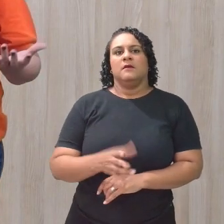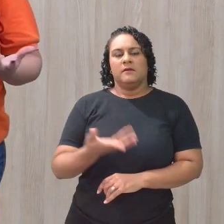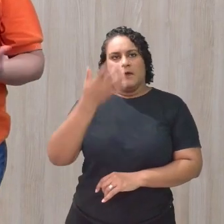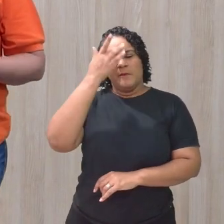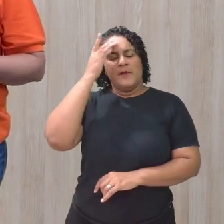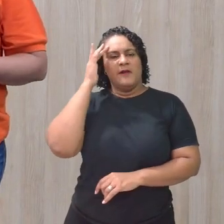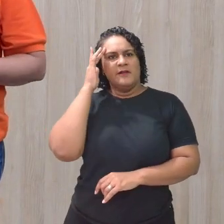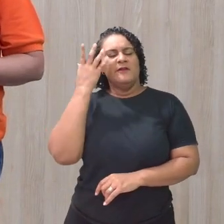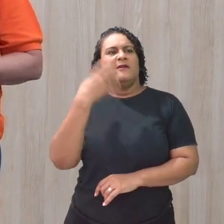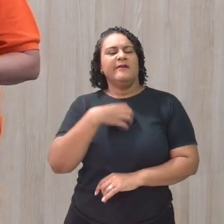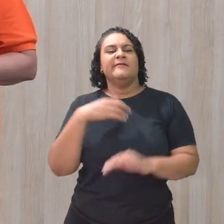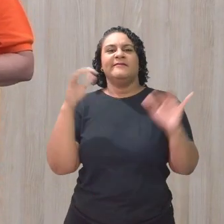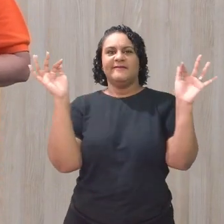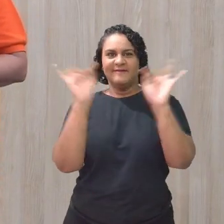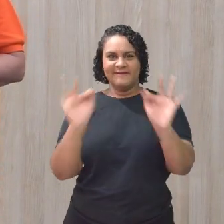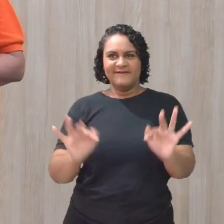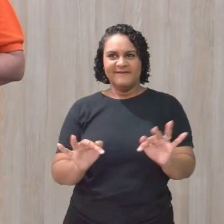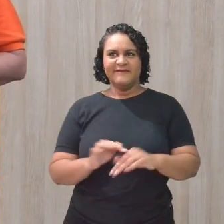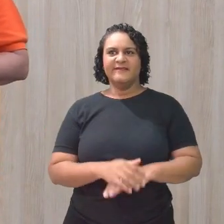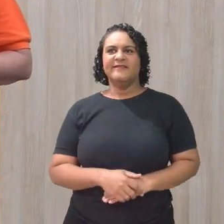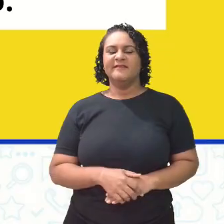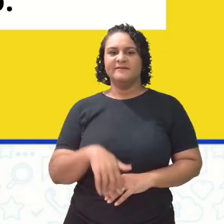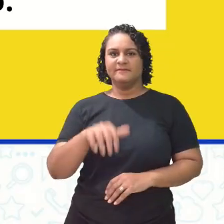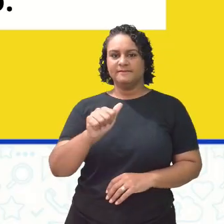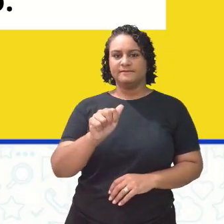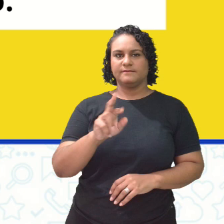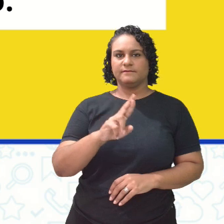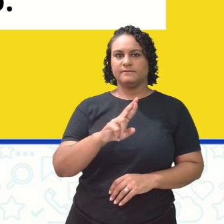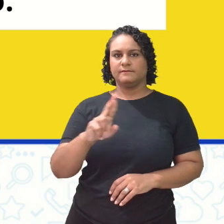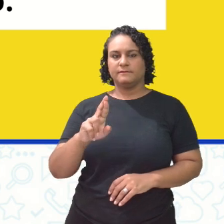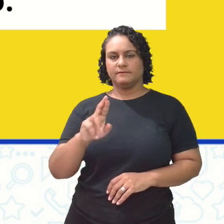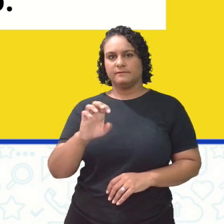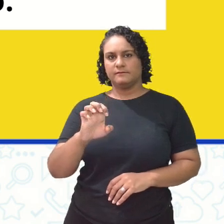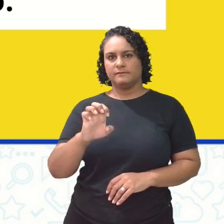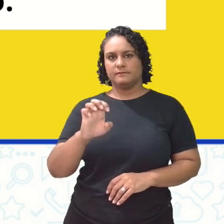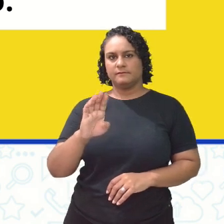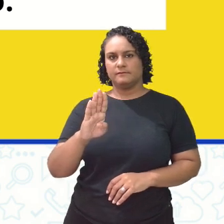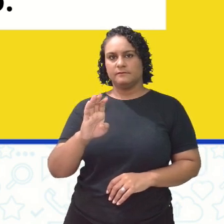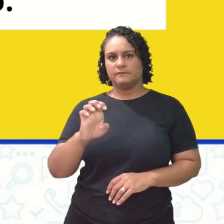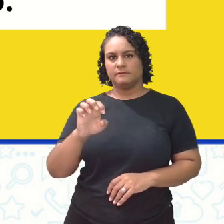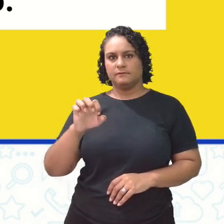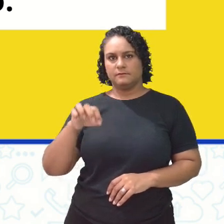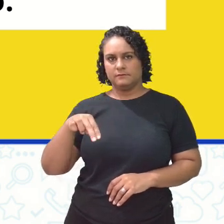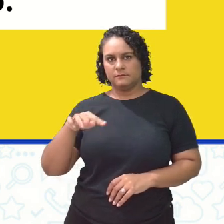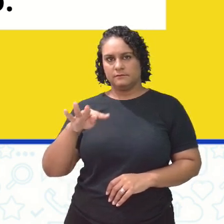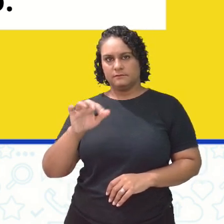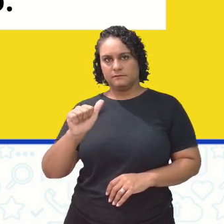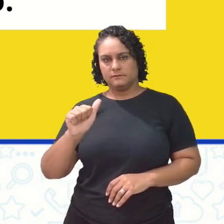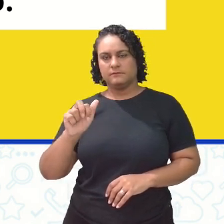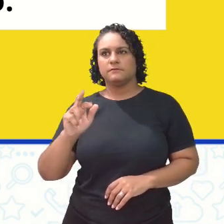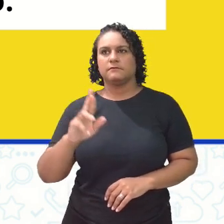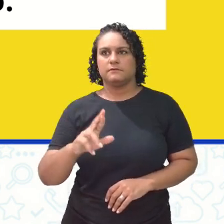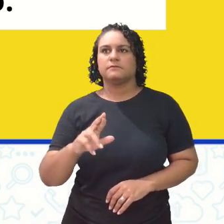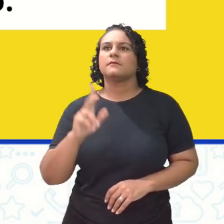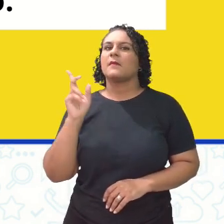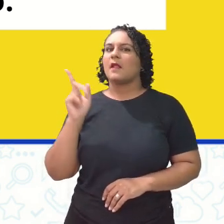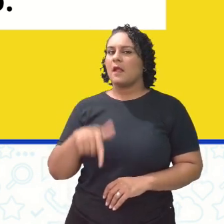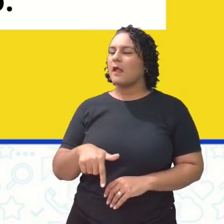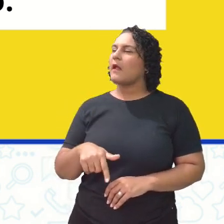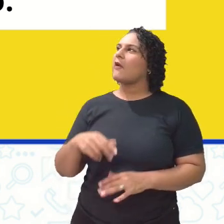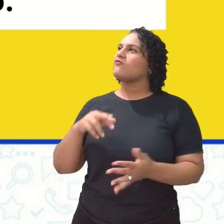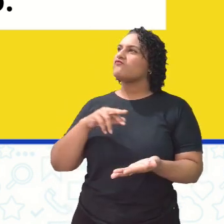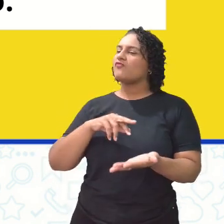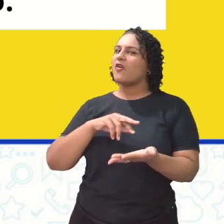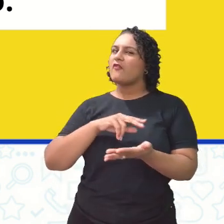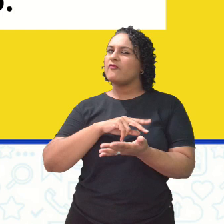está feliz. Arrebentar, esta palavra aqui, né? Ela é polissêmica, por quê?